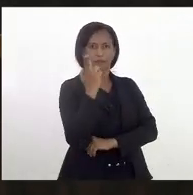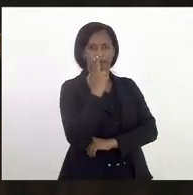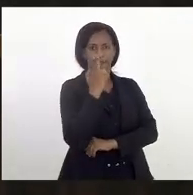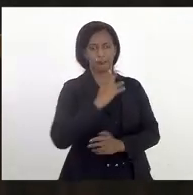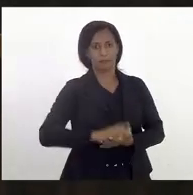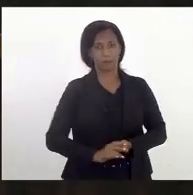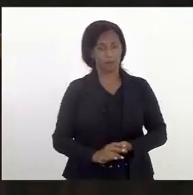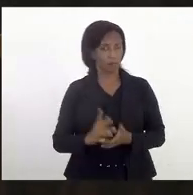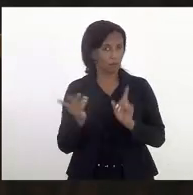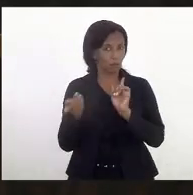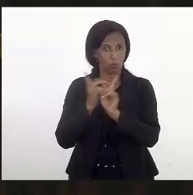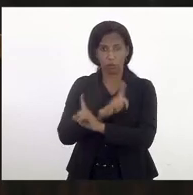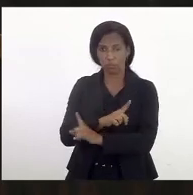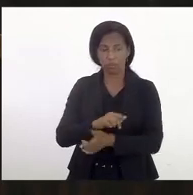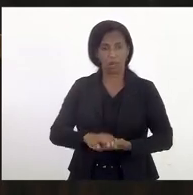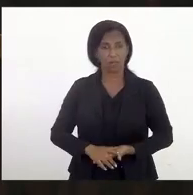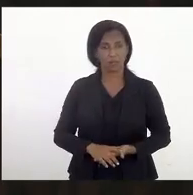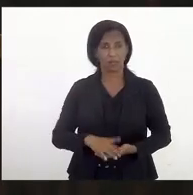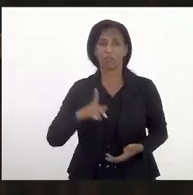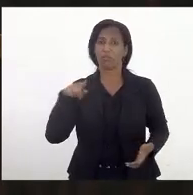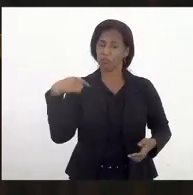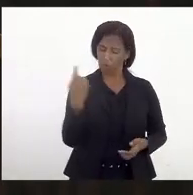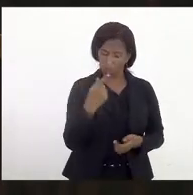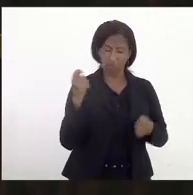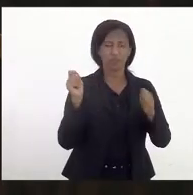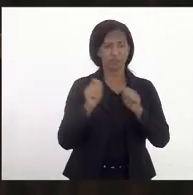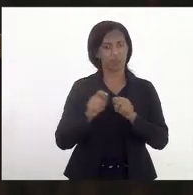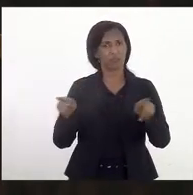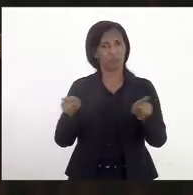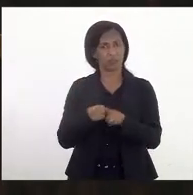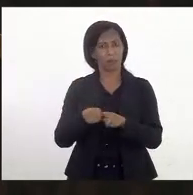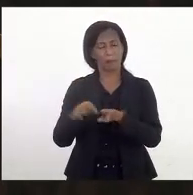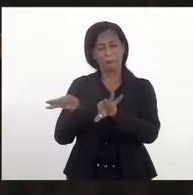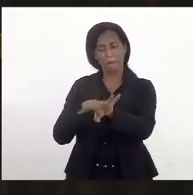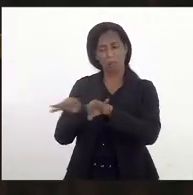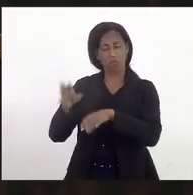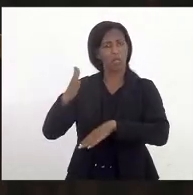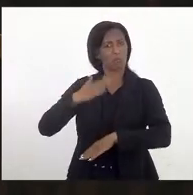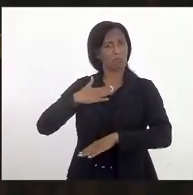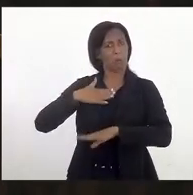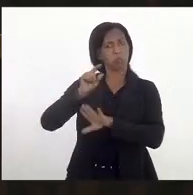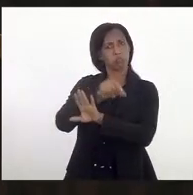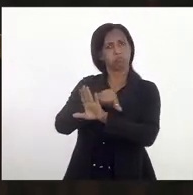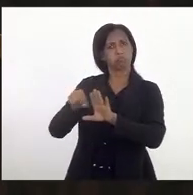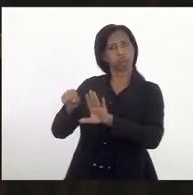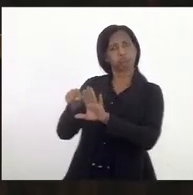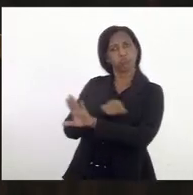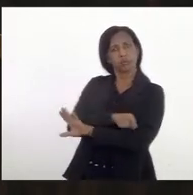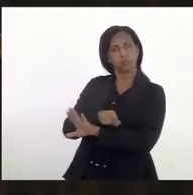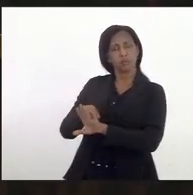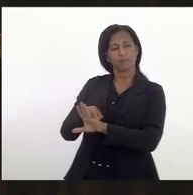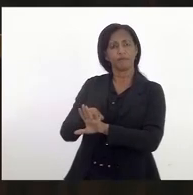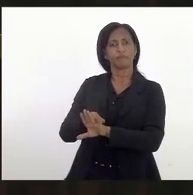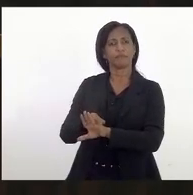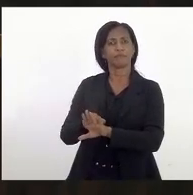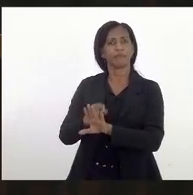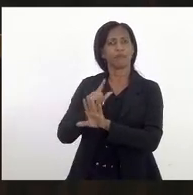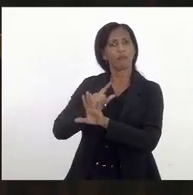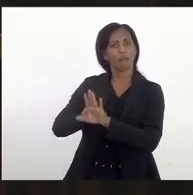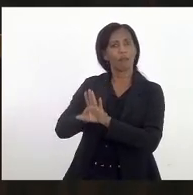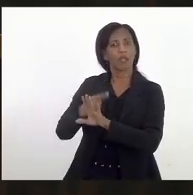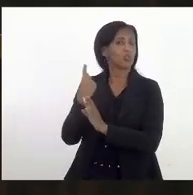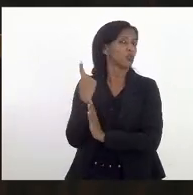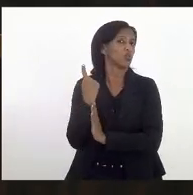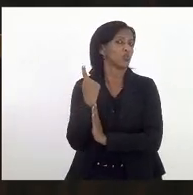o e ao contrário esse ano nós fizemos também de minha autoria e eu falei algumas projeto que sempre de minha autoria é de um